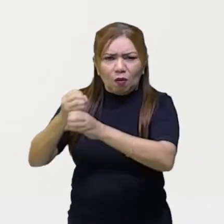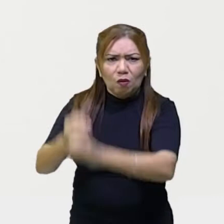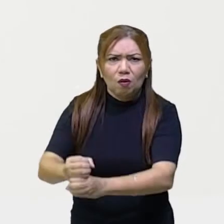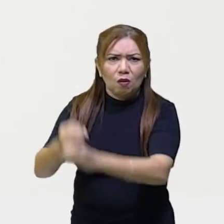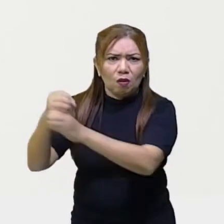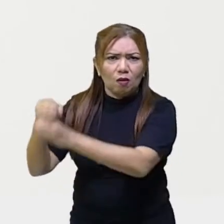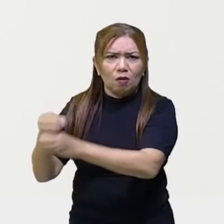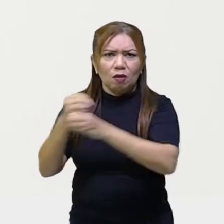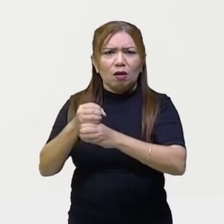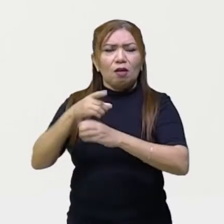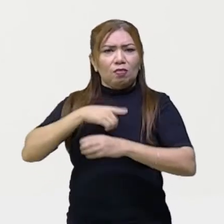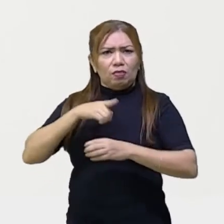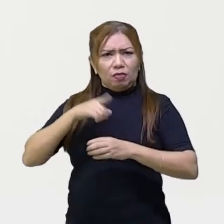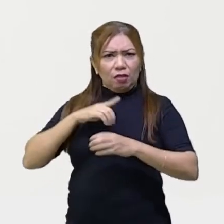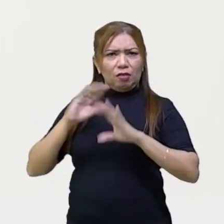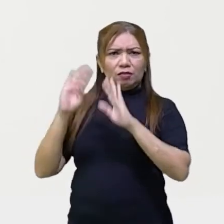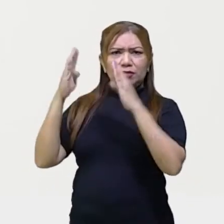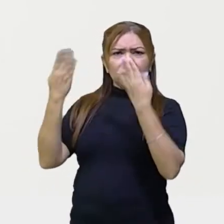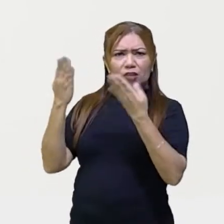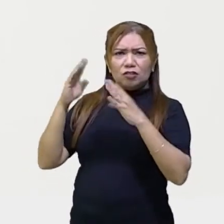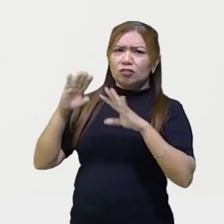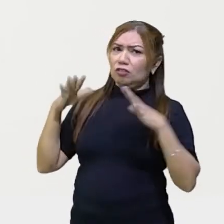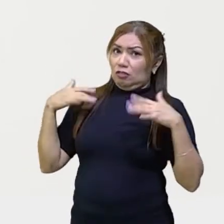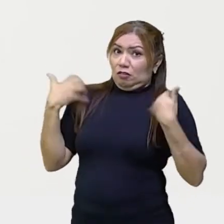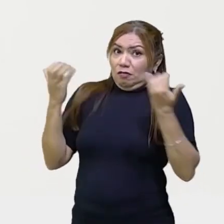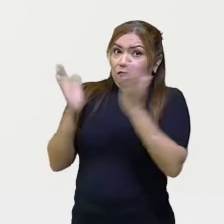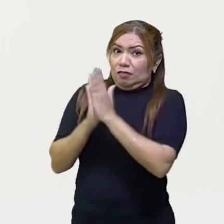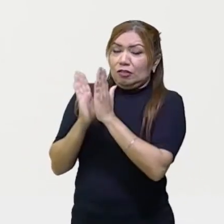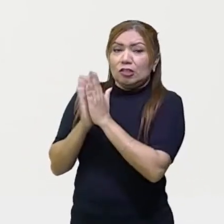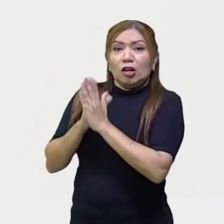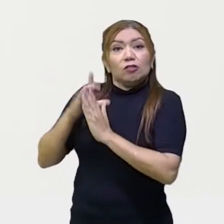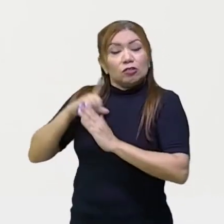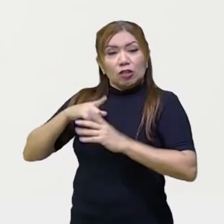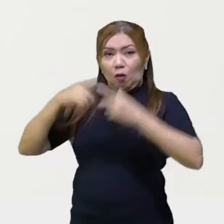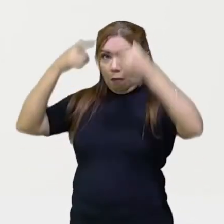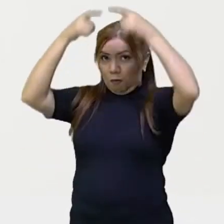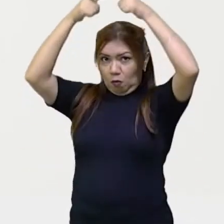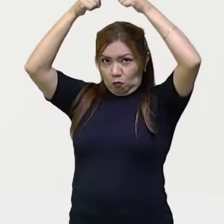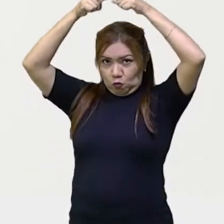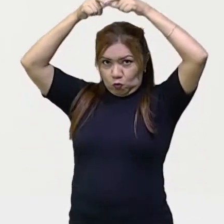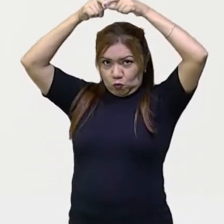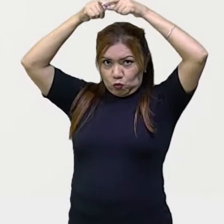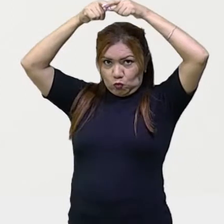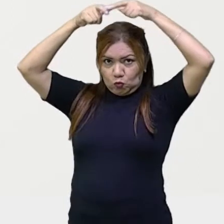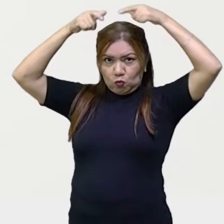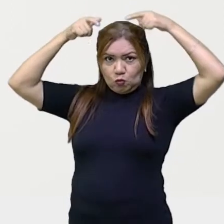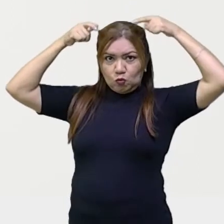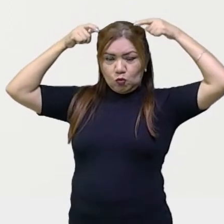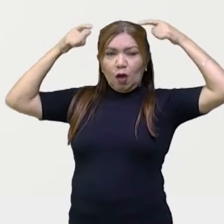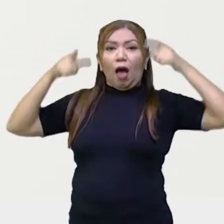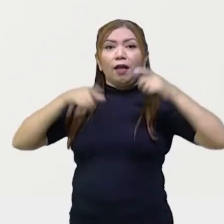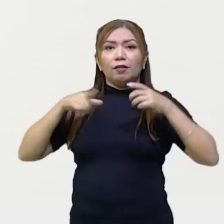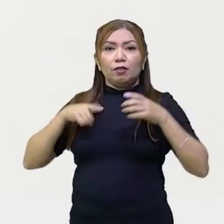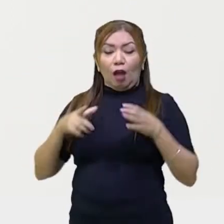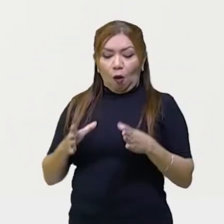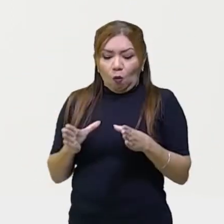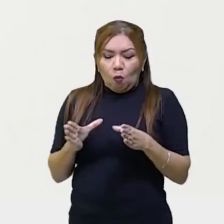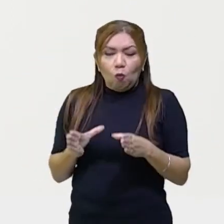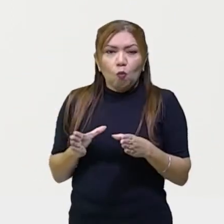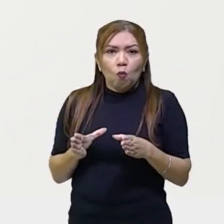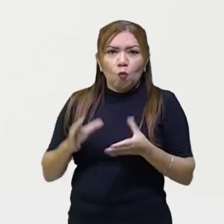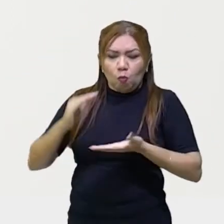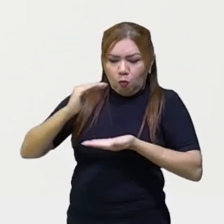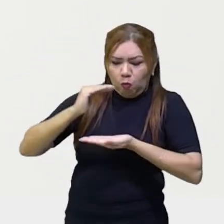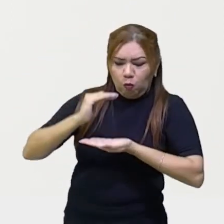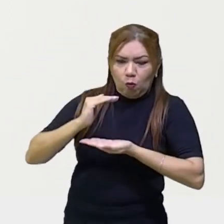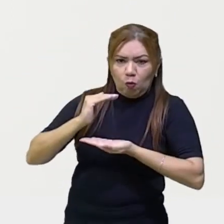algumas formas geométricas que lembram muito que nós estamos trabalhando aqui olha o cubo você tem aí um cubo